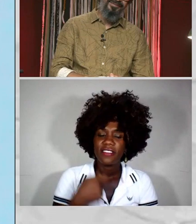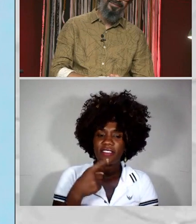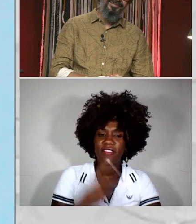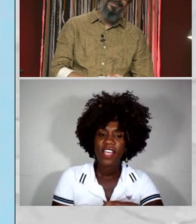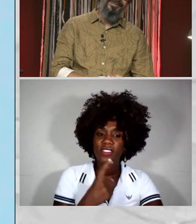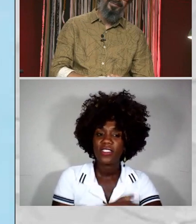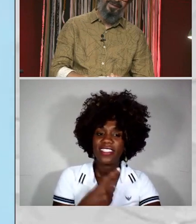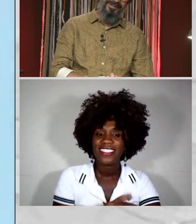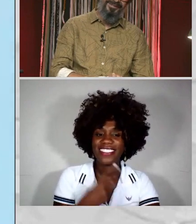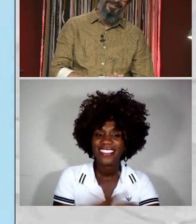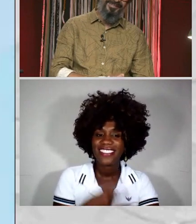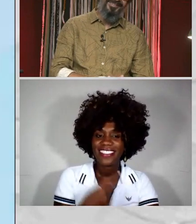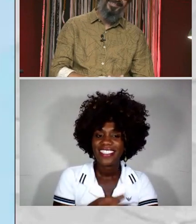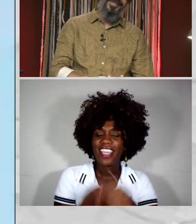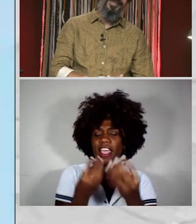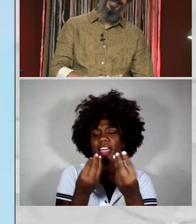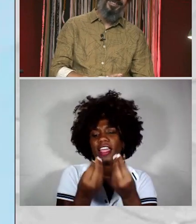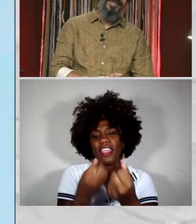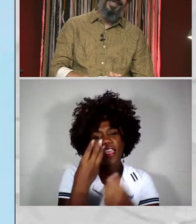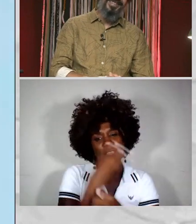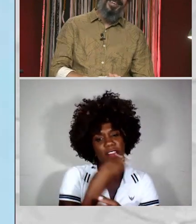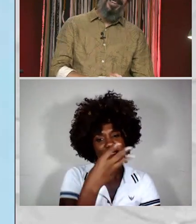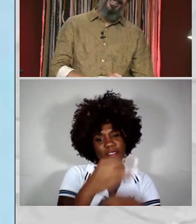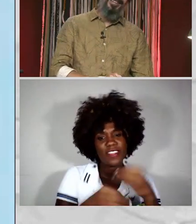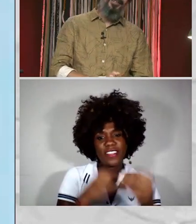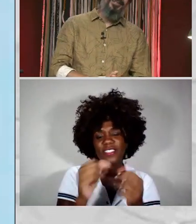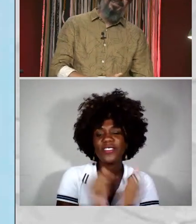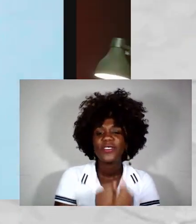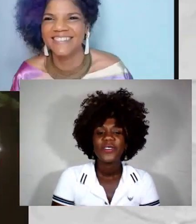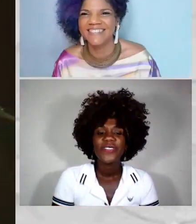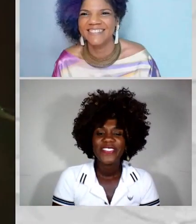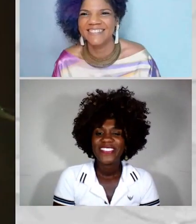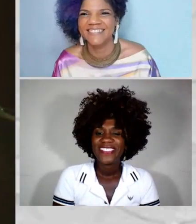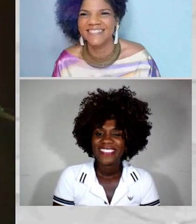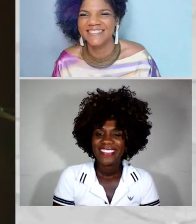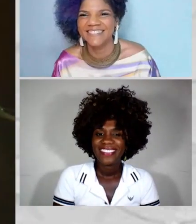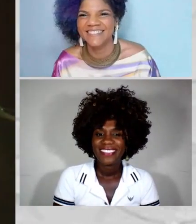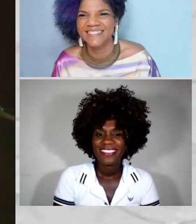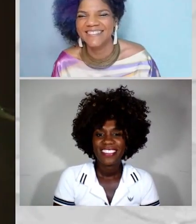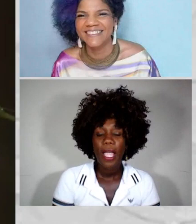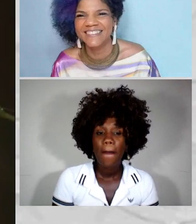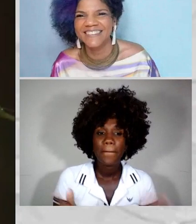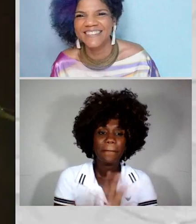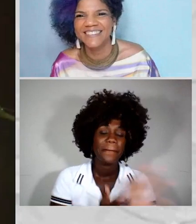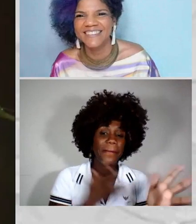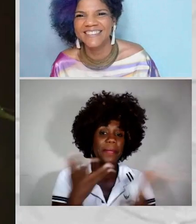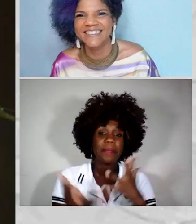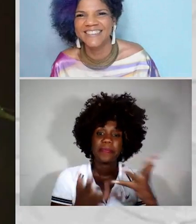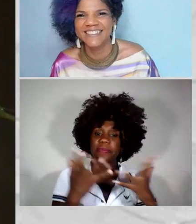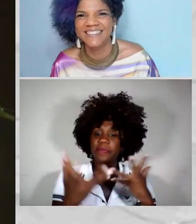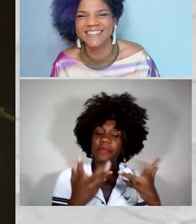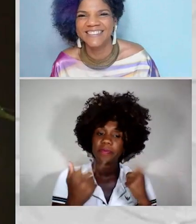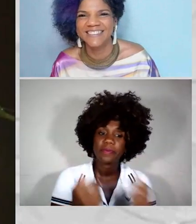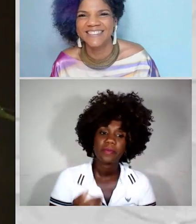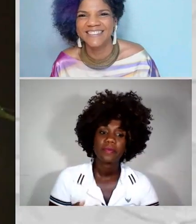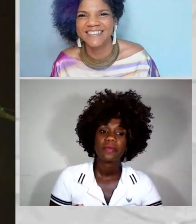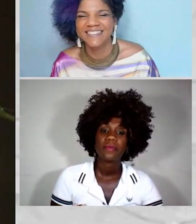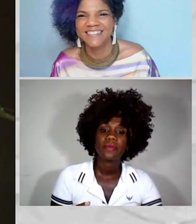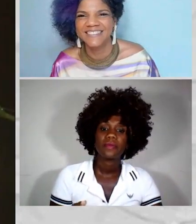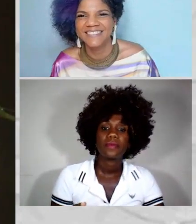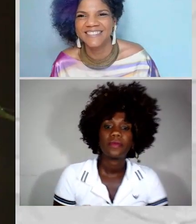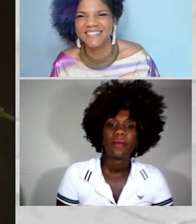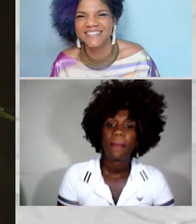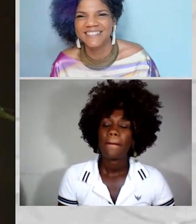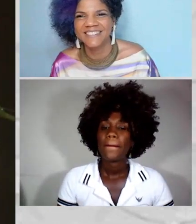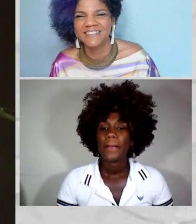ternura jamais. Com certeza. Que coisa maravilhosa, que palavras. Que importante